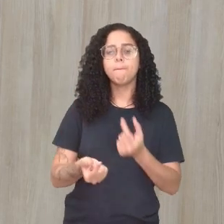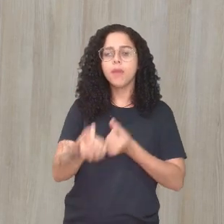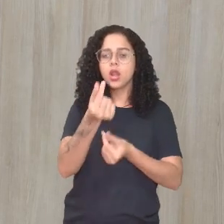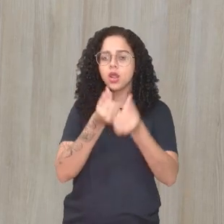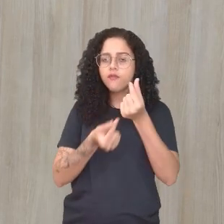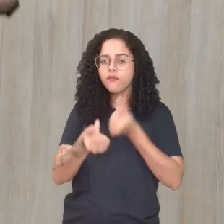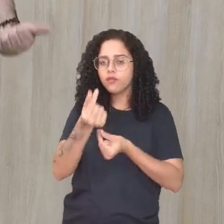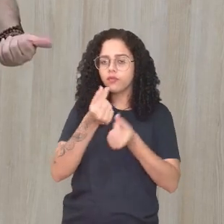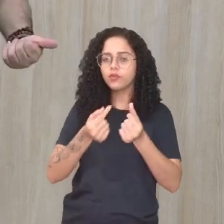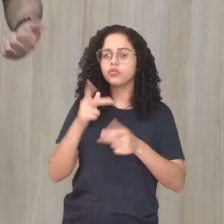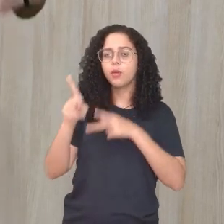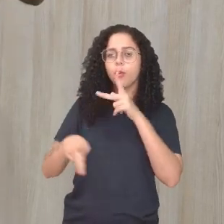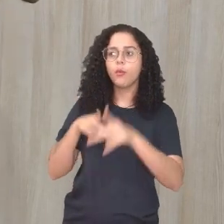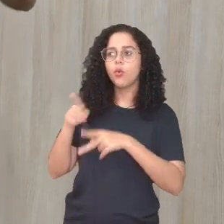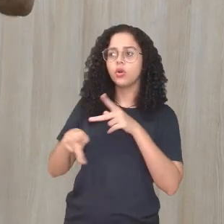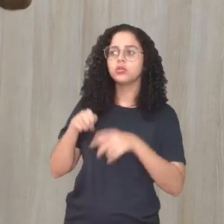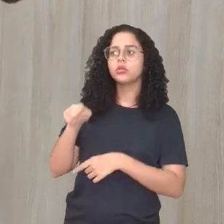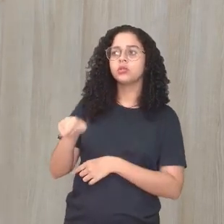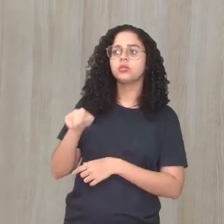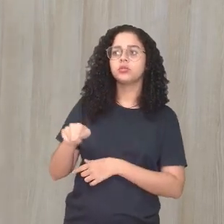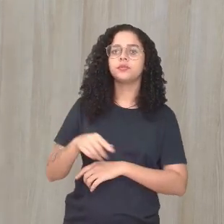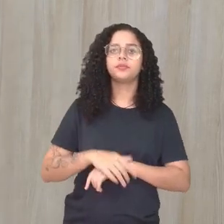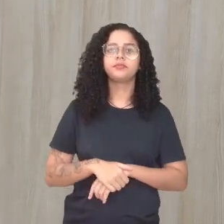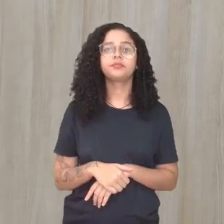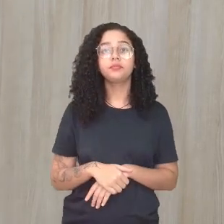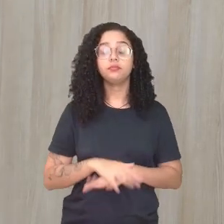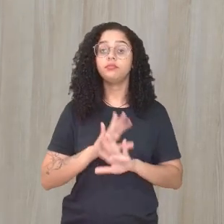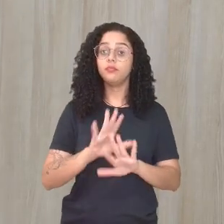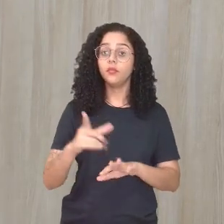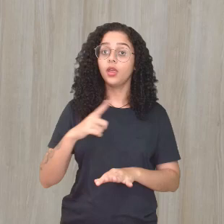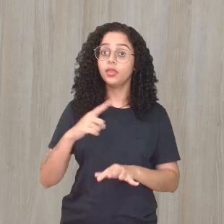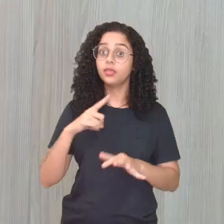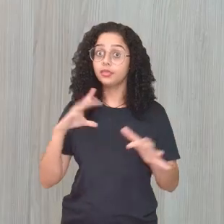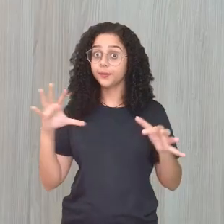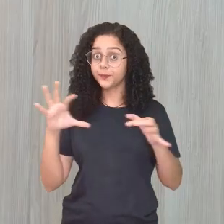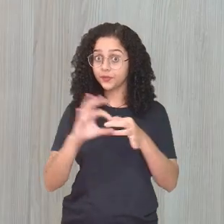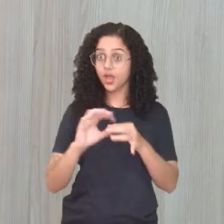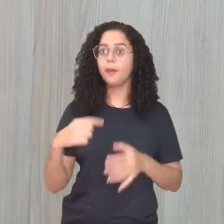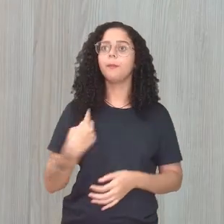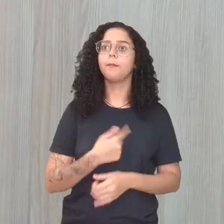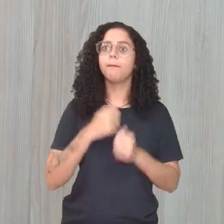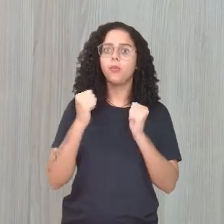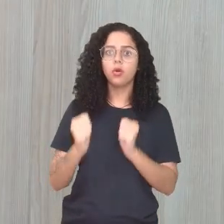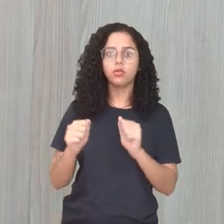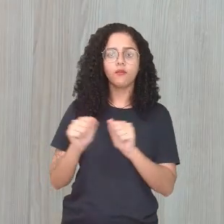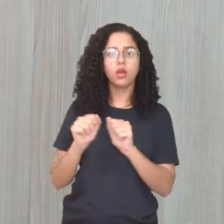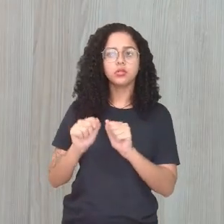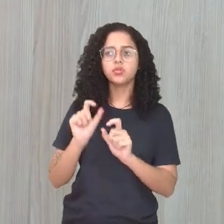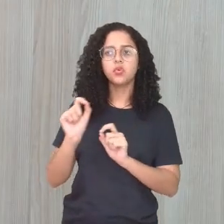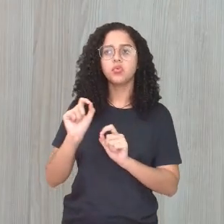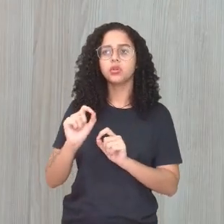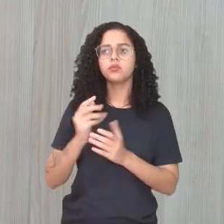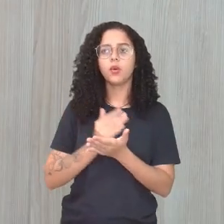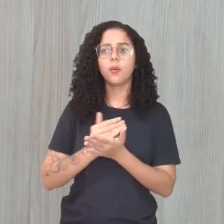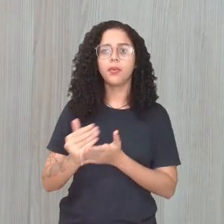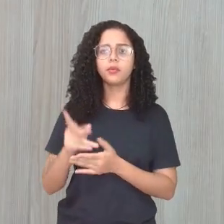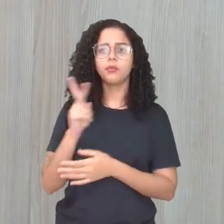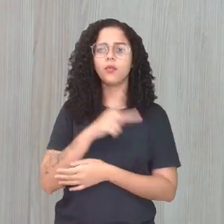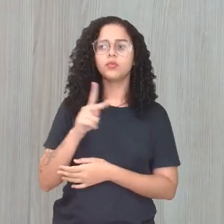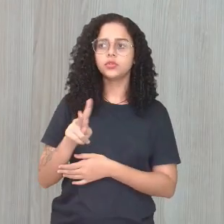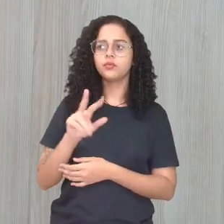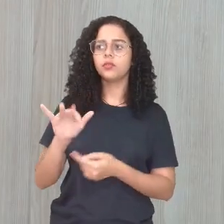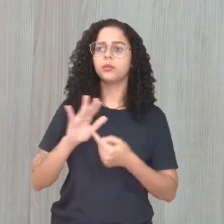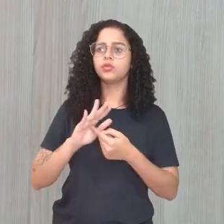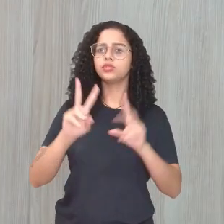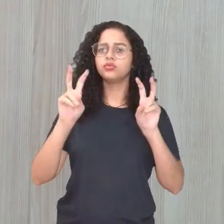população. Inclusive, Ali nesse caso, tem né? uma ponte que a gente pode fazer, né, com o que vai vir, né, com o que o professor vai trazer